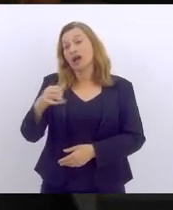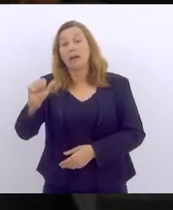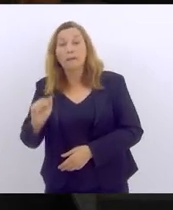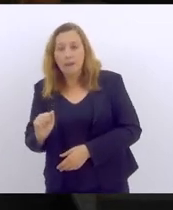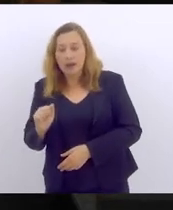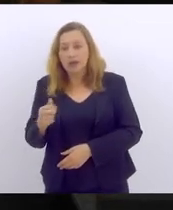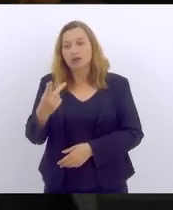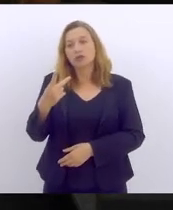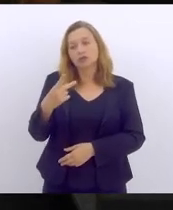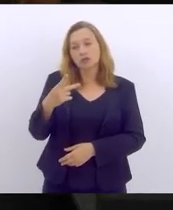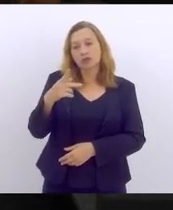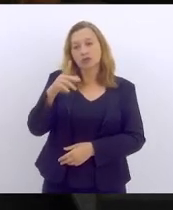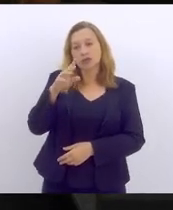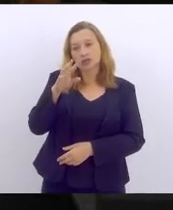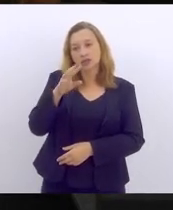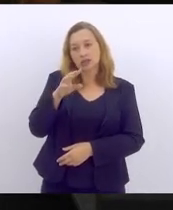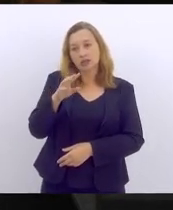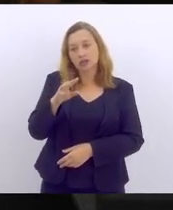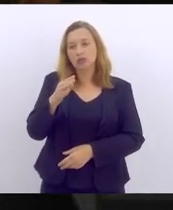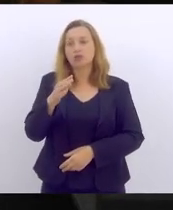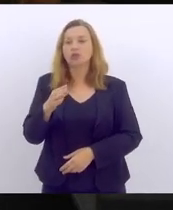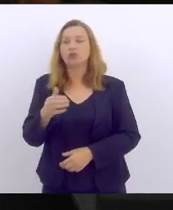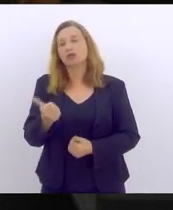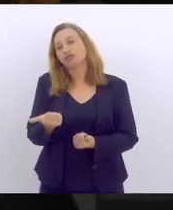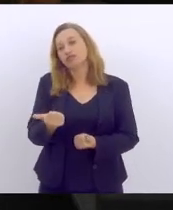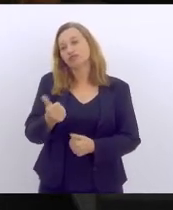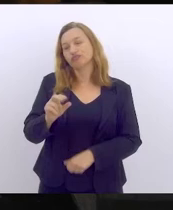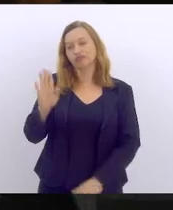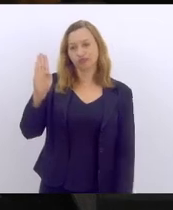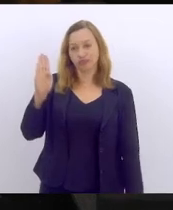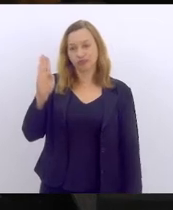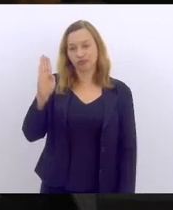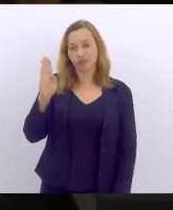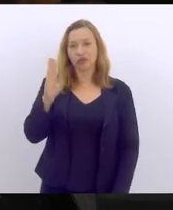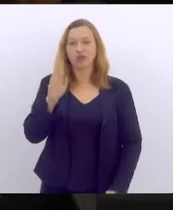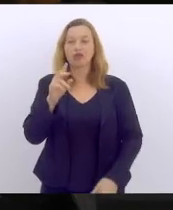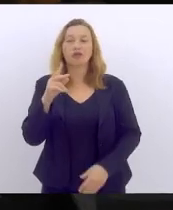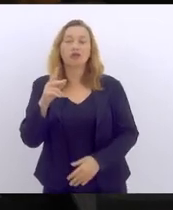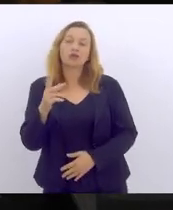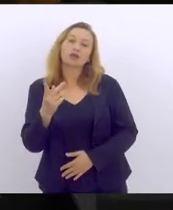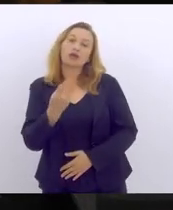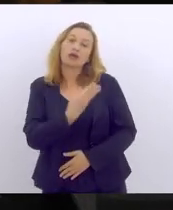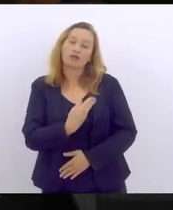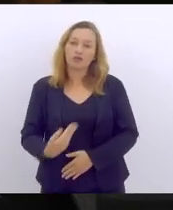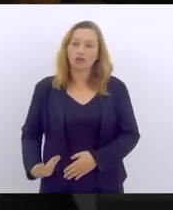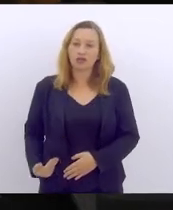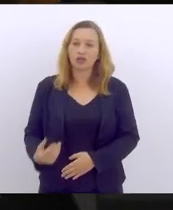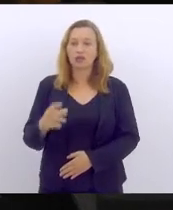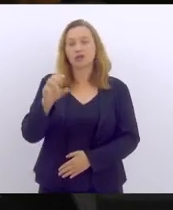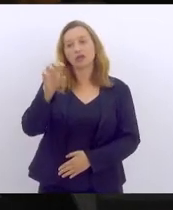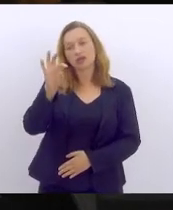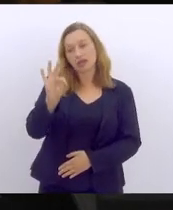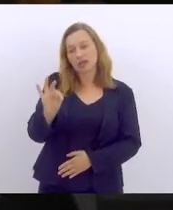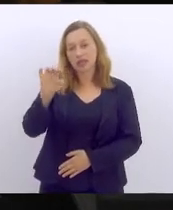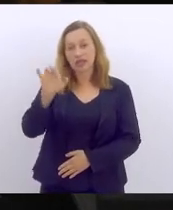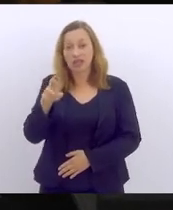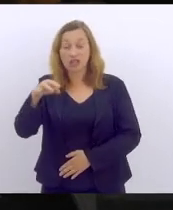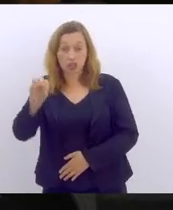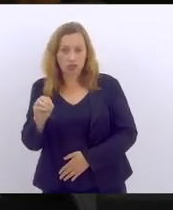do Senhor Tarcísio de Freitas que não deveria levar para um ambiente